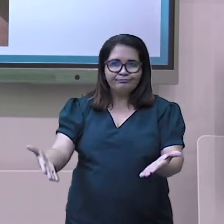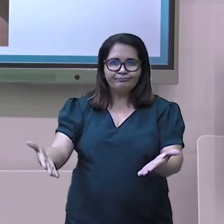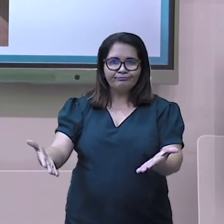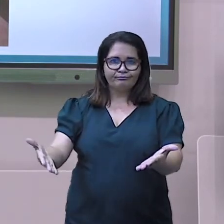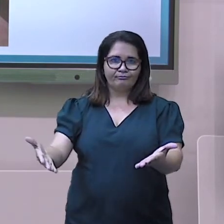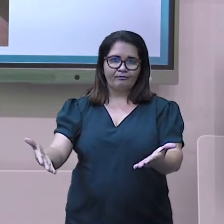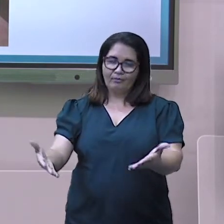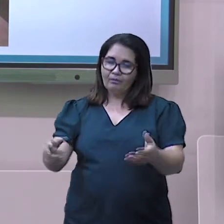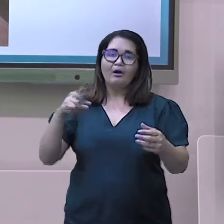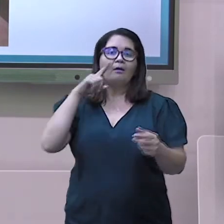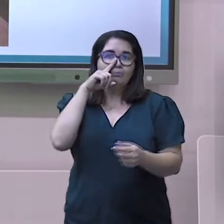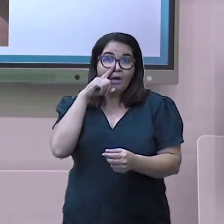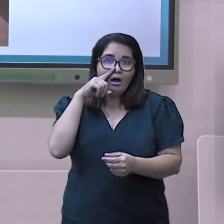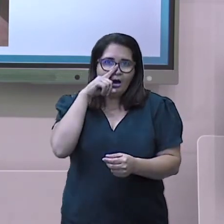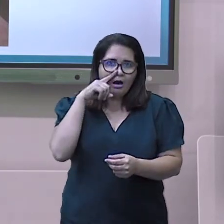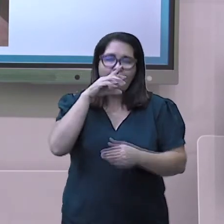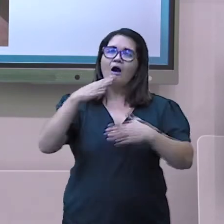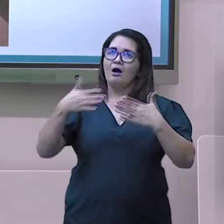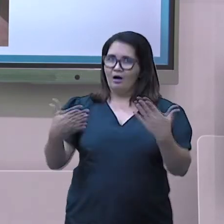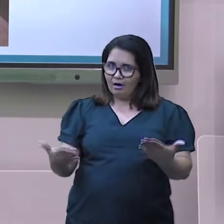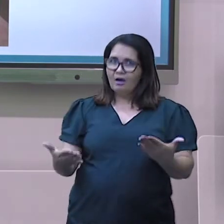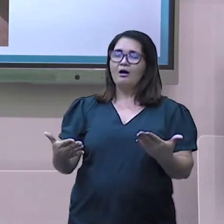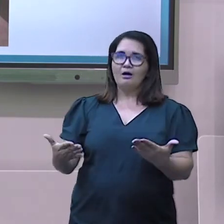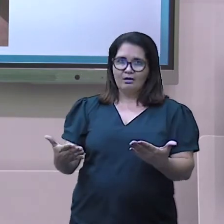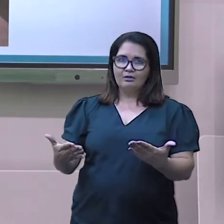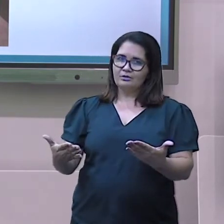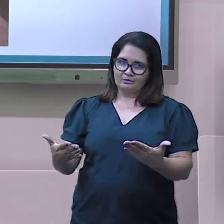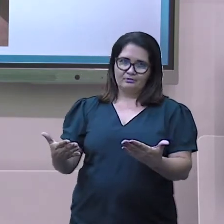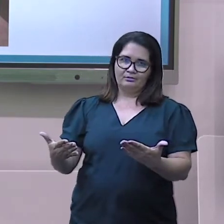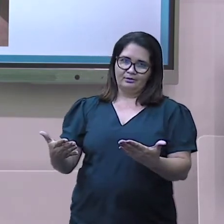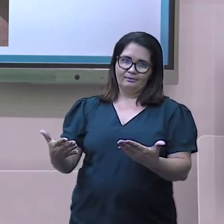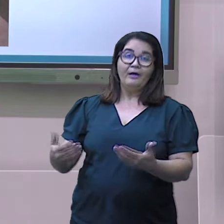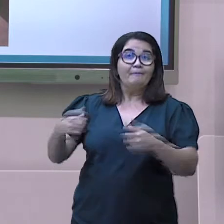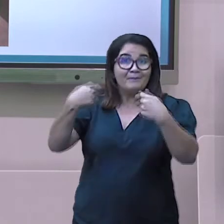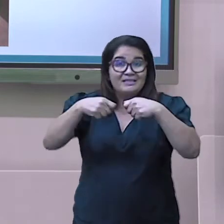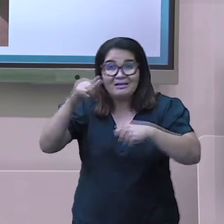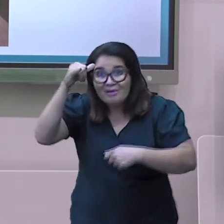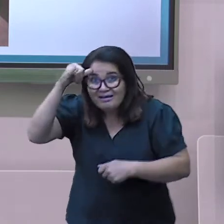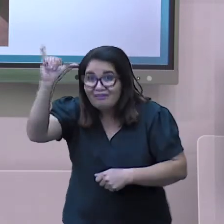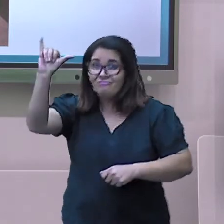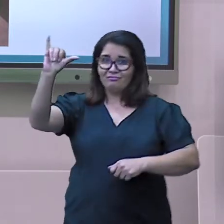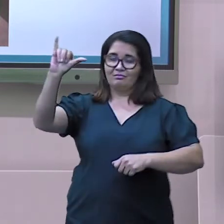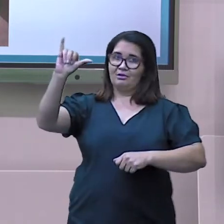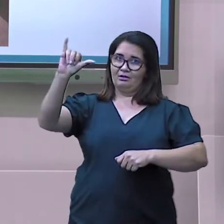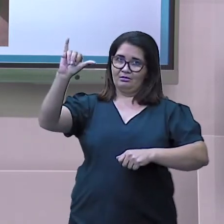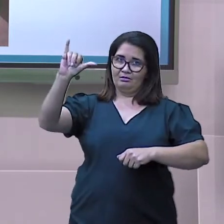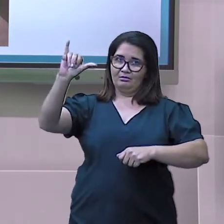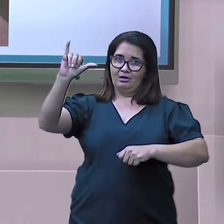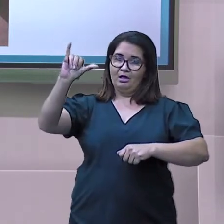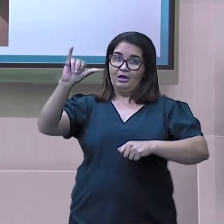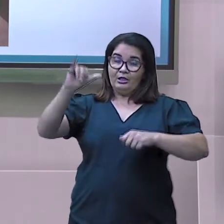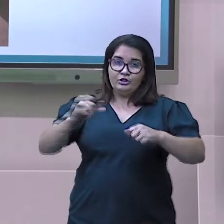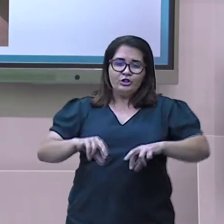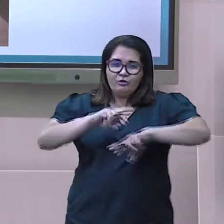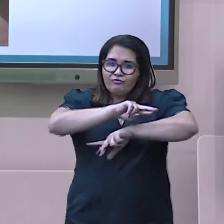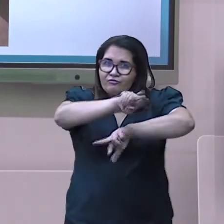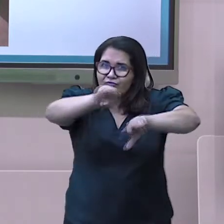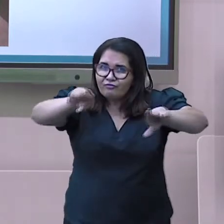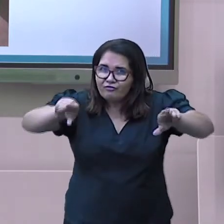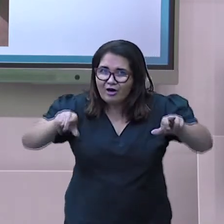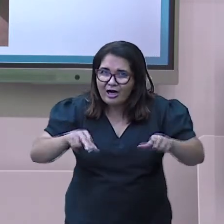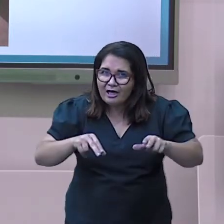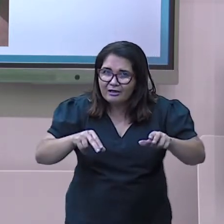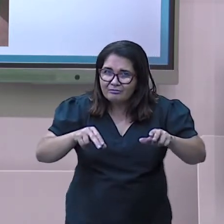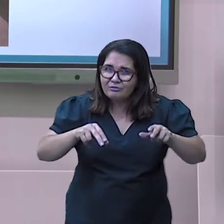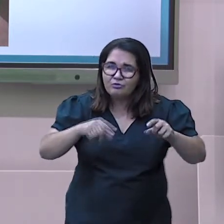Então, quando isso aqui acontece, a queda é inevitável. Já aqui, na terceira imagem,